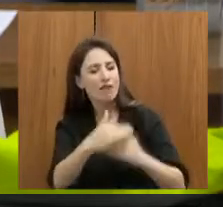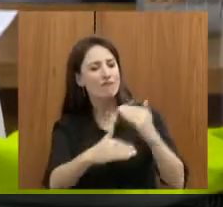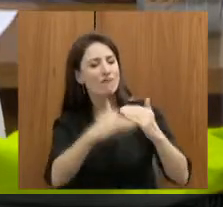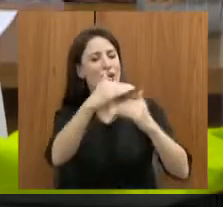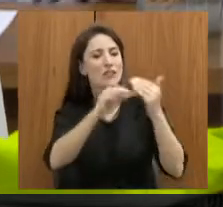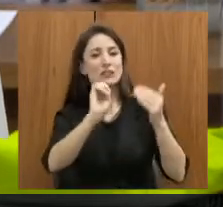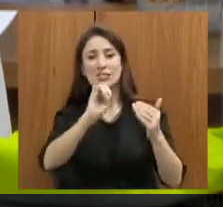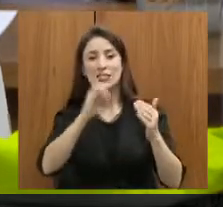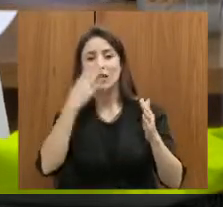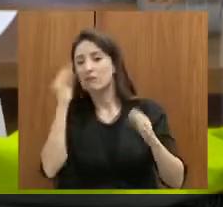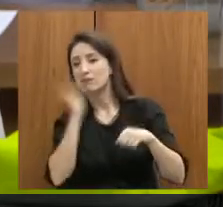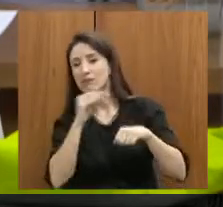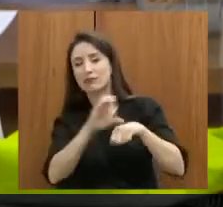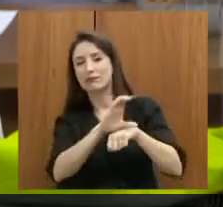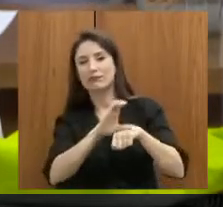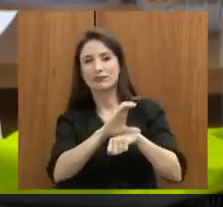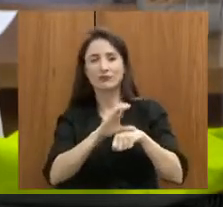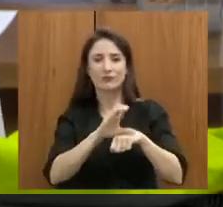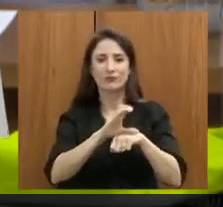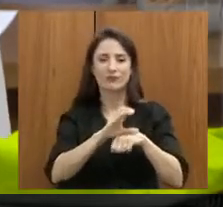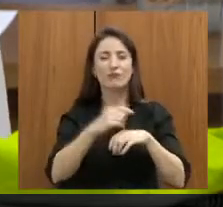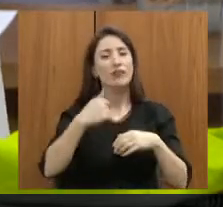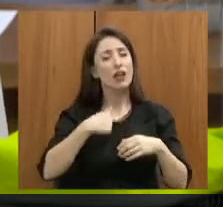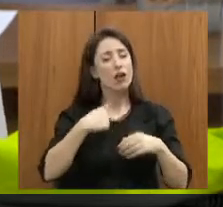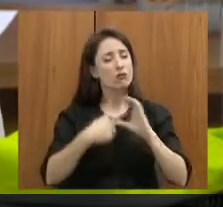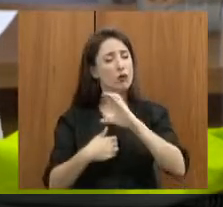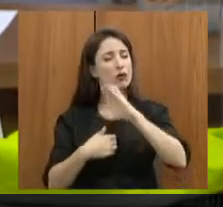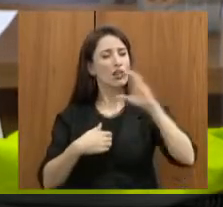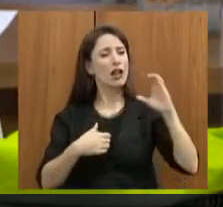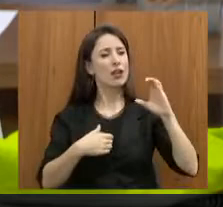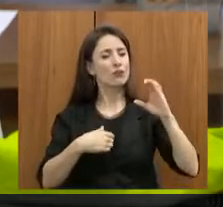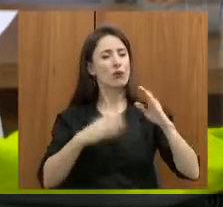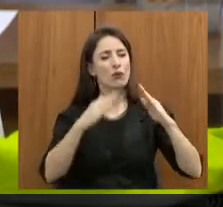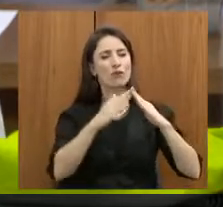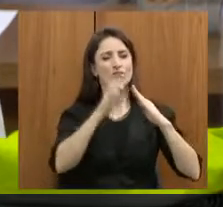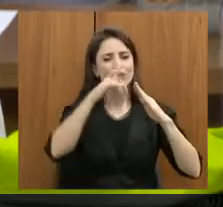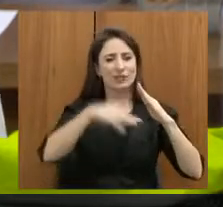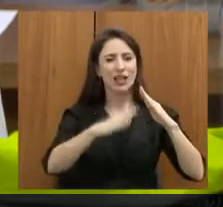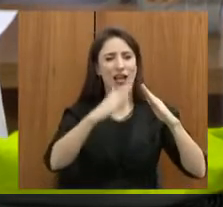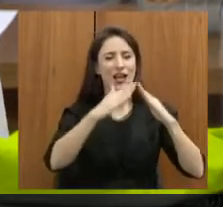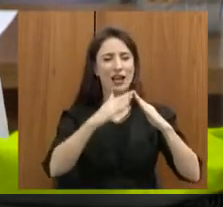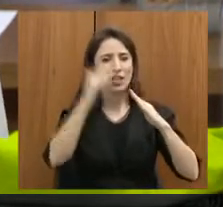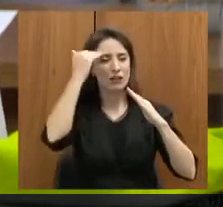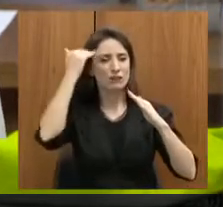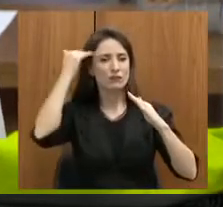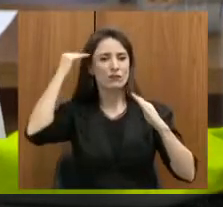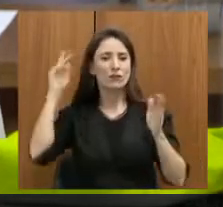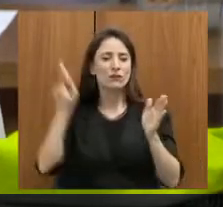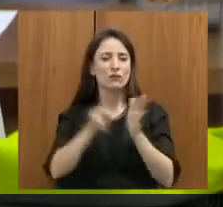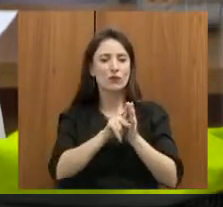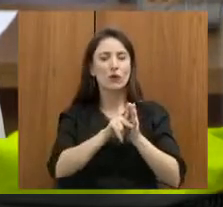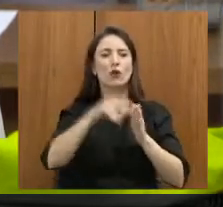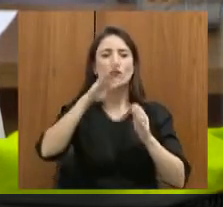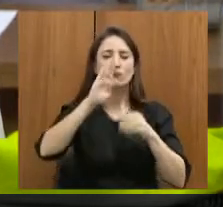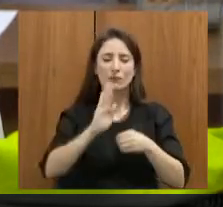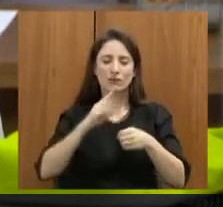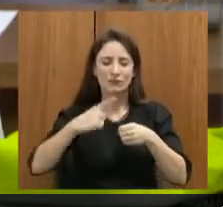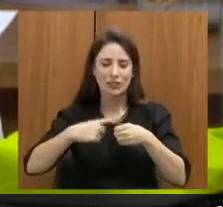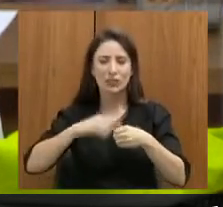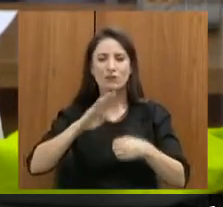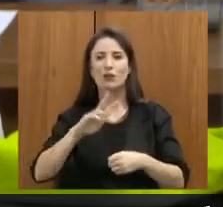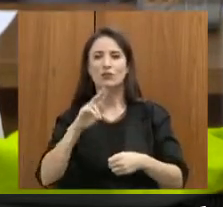eu sou zelador de um terreiro de umbanda aqui nos maiores aglomerados de Belo Horizonte a Pedreira Prado Lopes